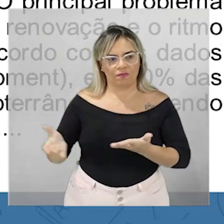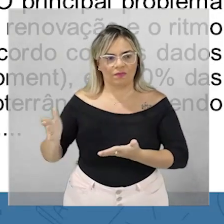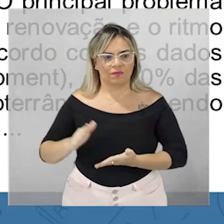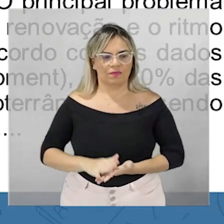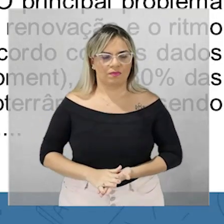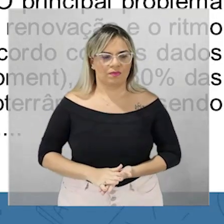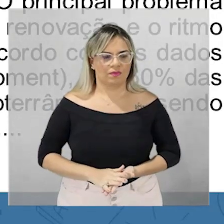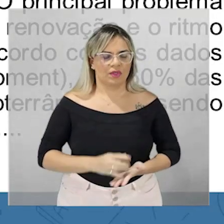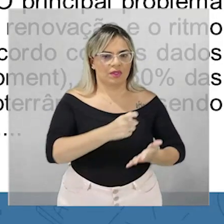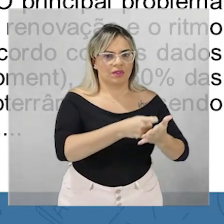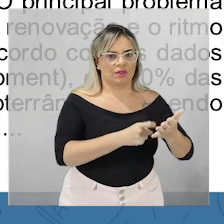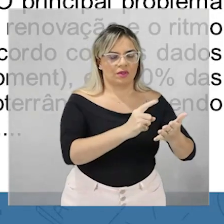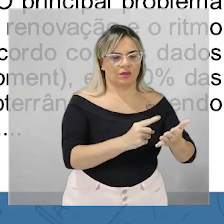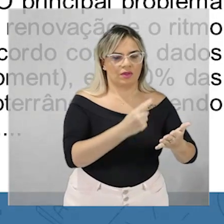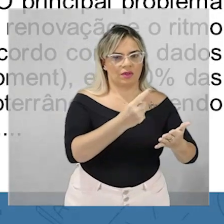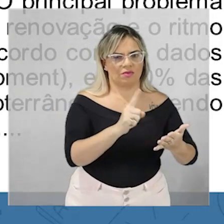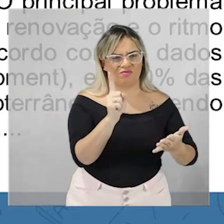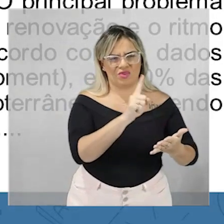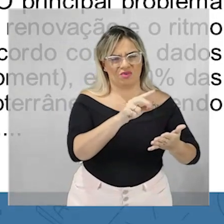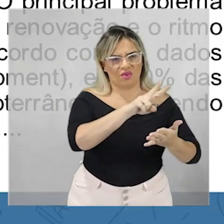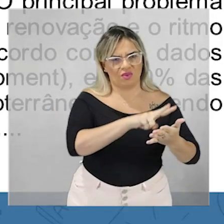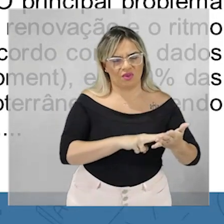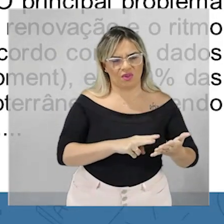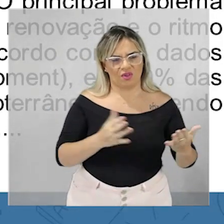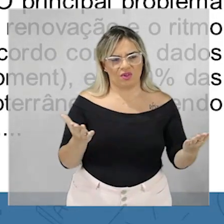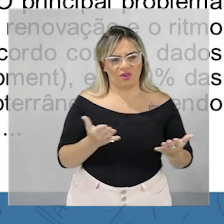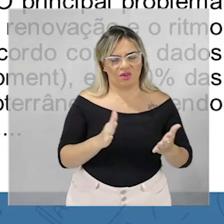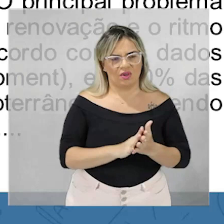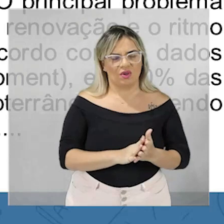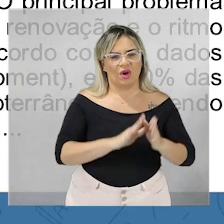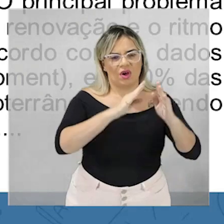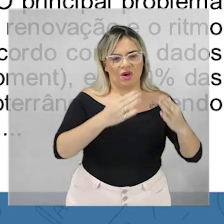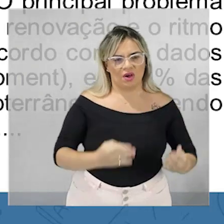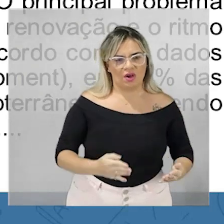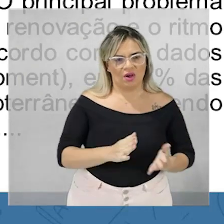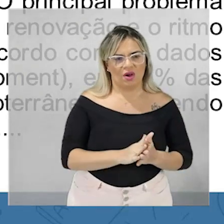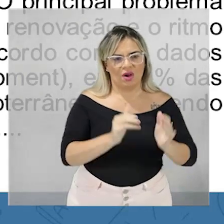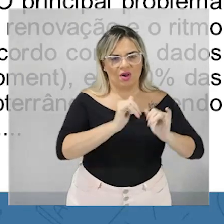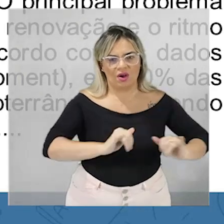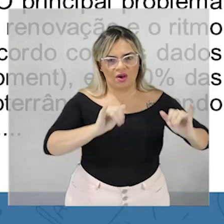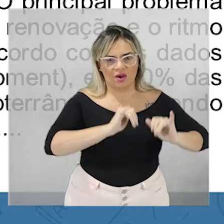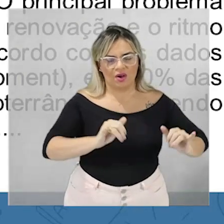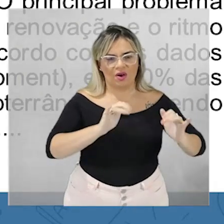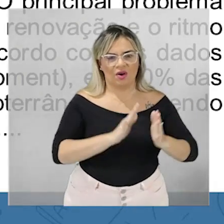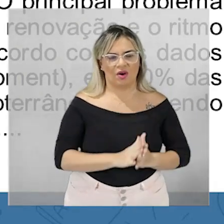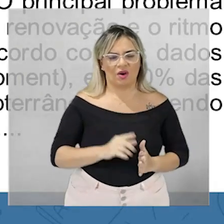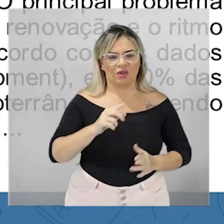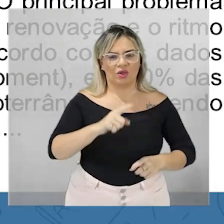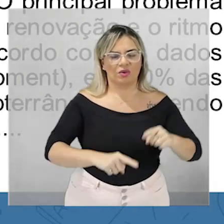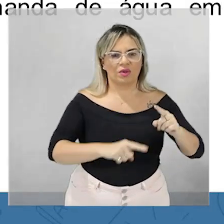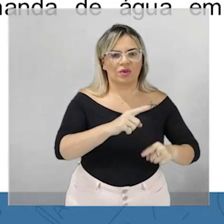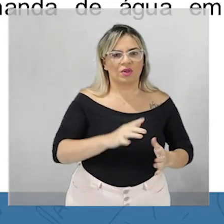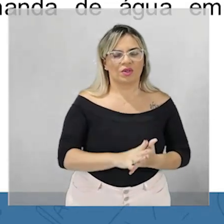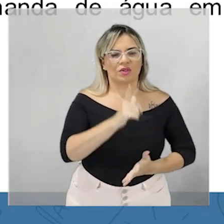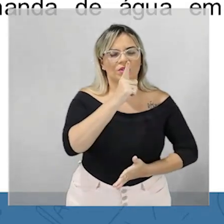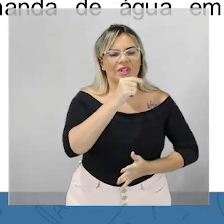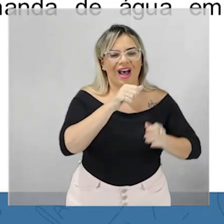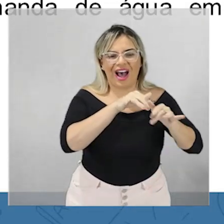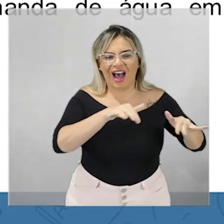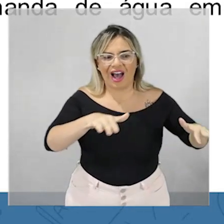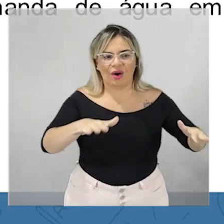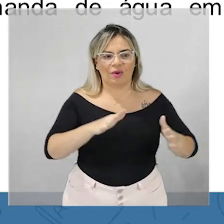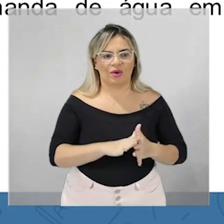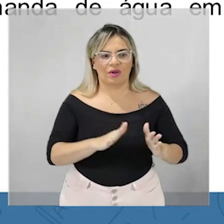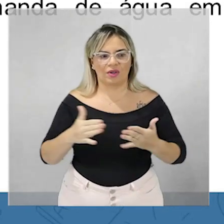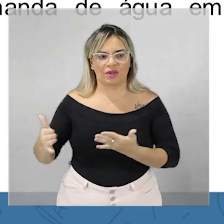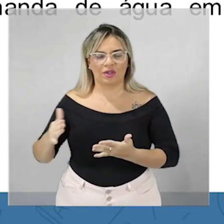Texto motivador 1, não vou ler agora, ele só diz o seguinte, ó, analise as informações a seguir sobre os recursos hídricos. Nós temos o